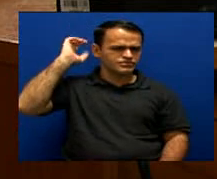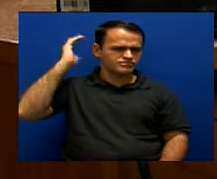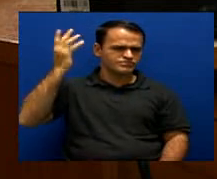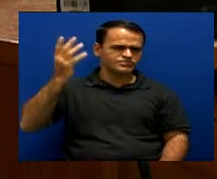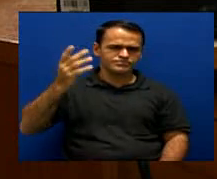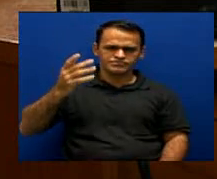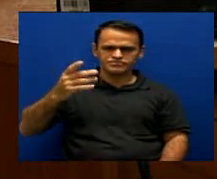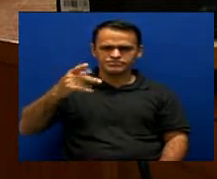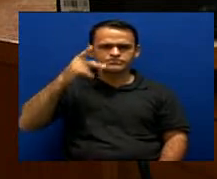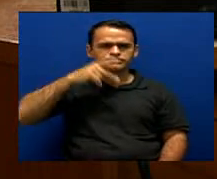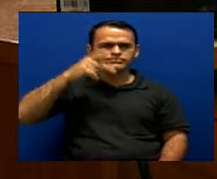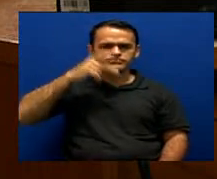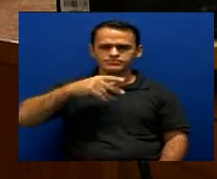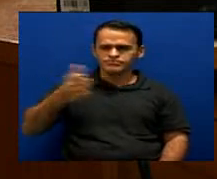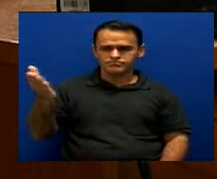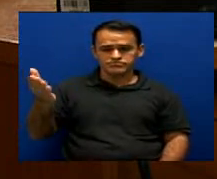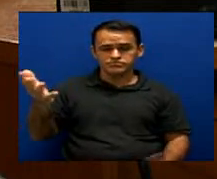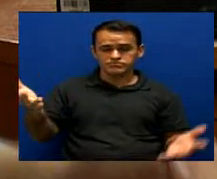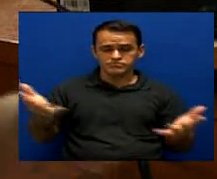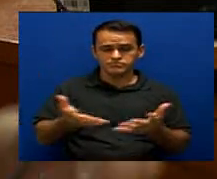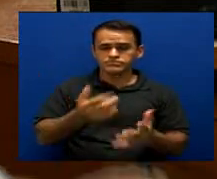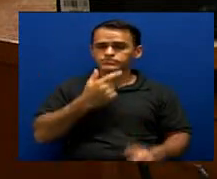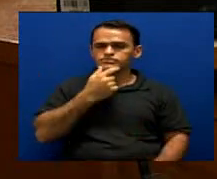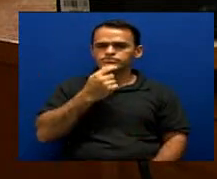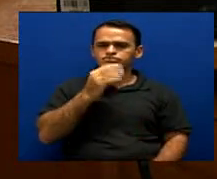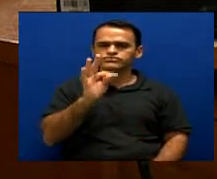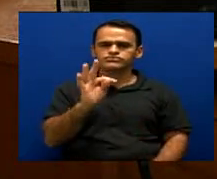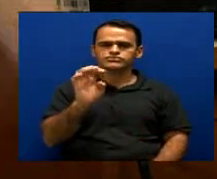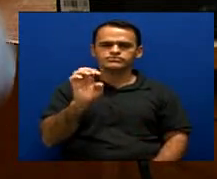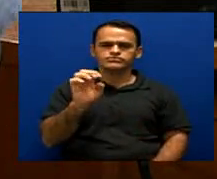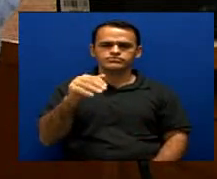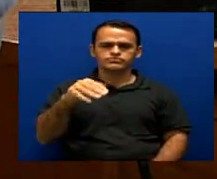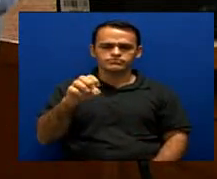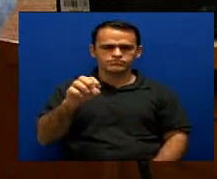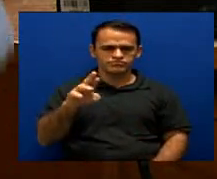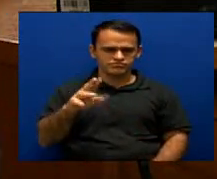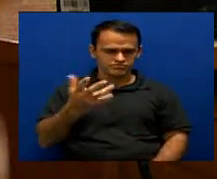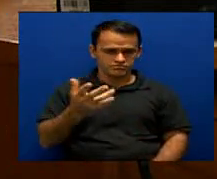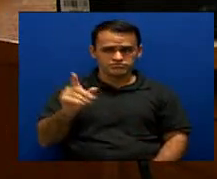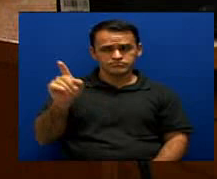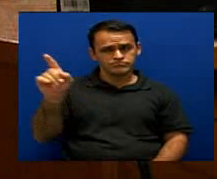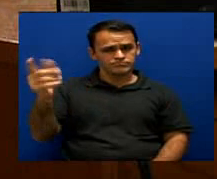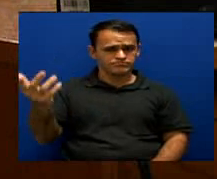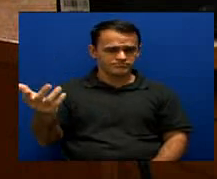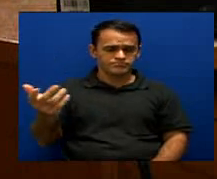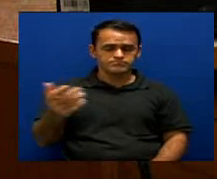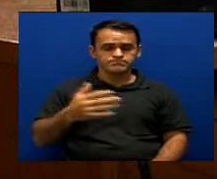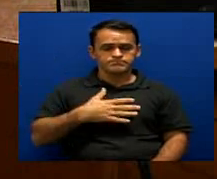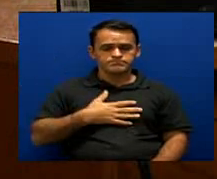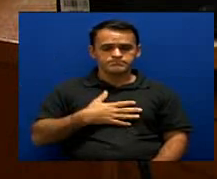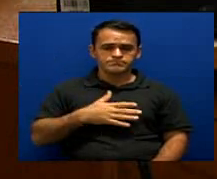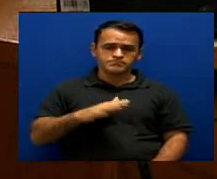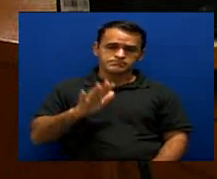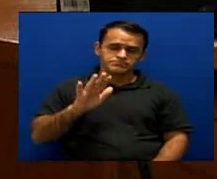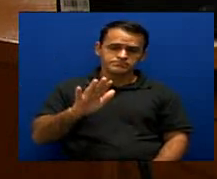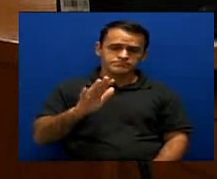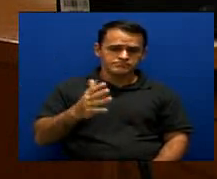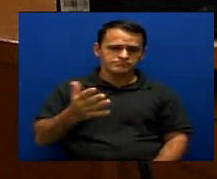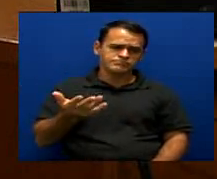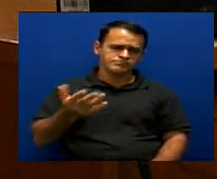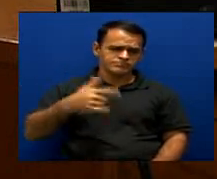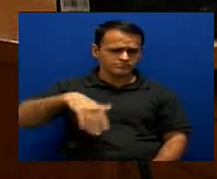mais aprofundado com o tema e colocar de faturar o entendimento de que essa